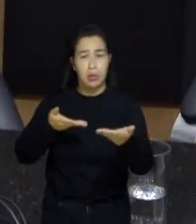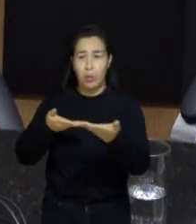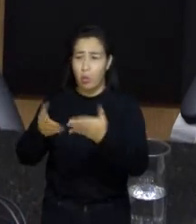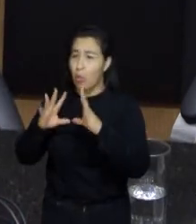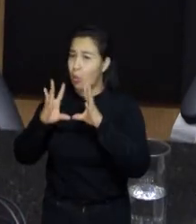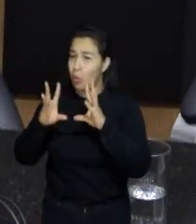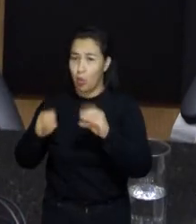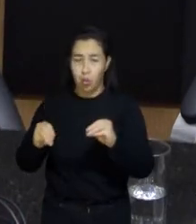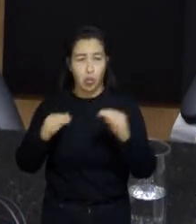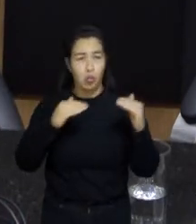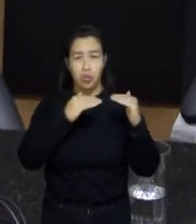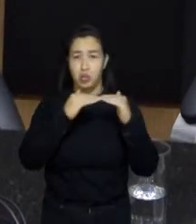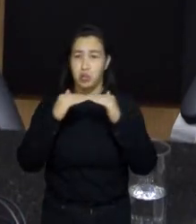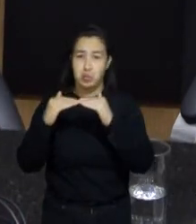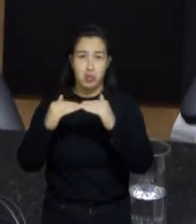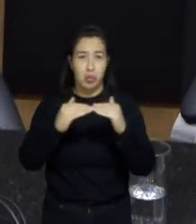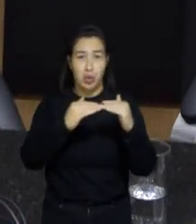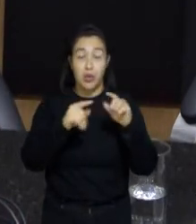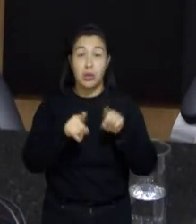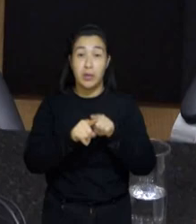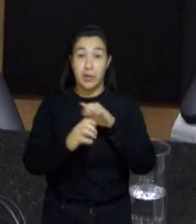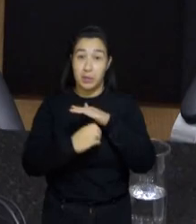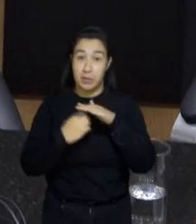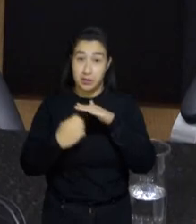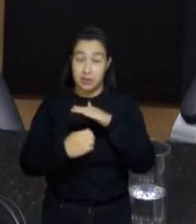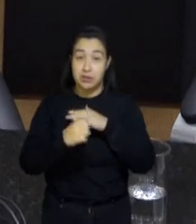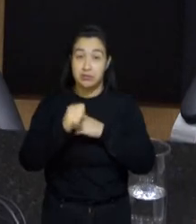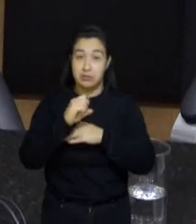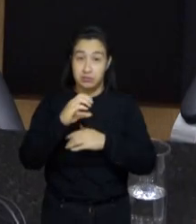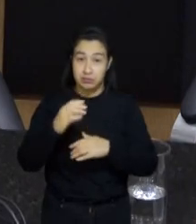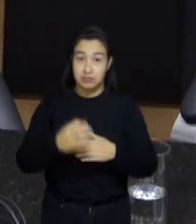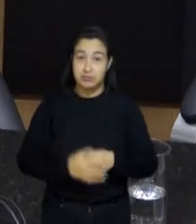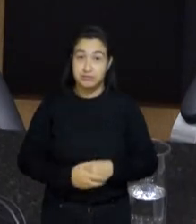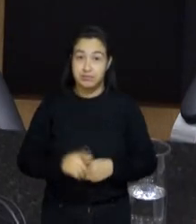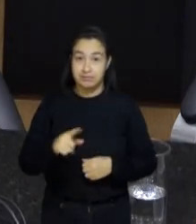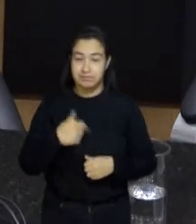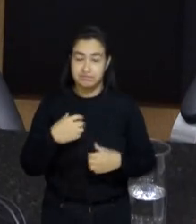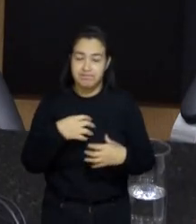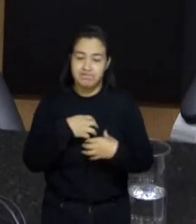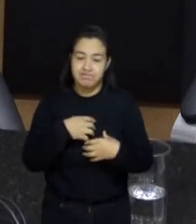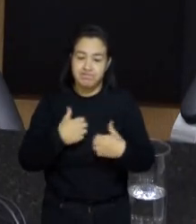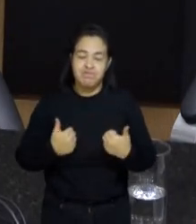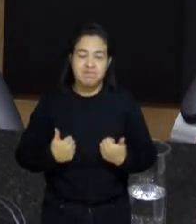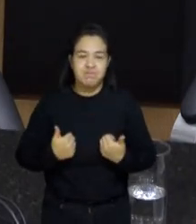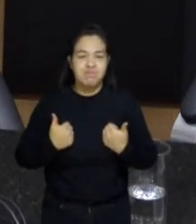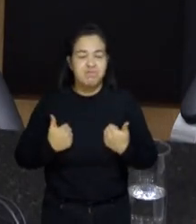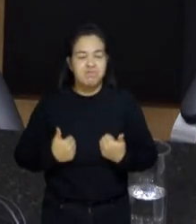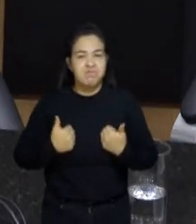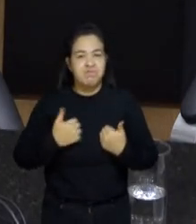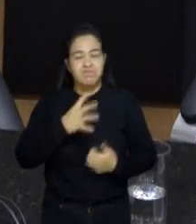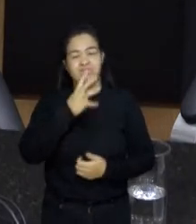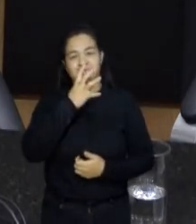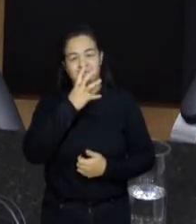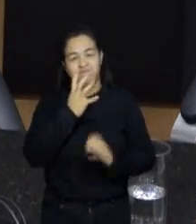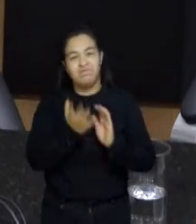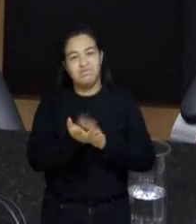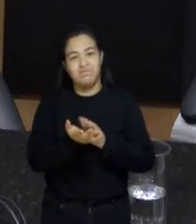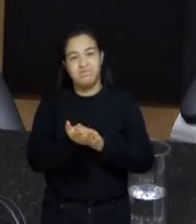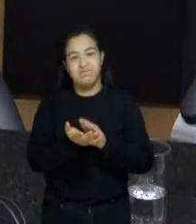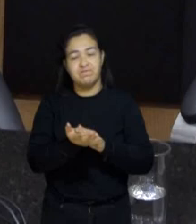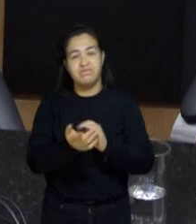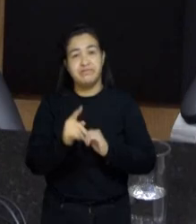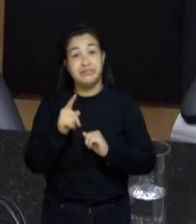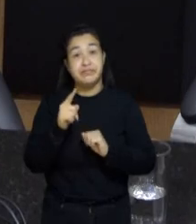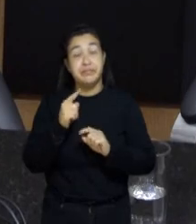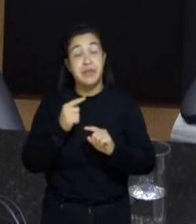e empresários de Santa Catarina. Então, isso que nos orgulha muito e que faz a